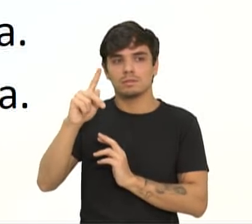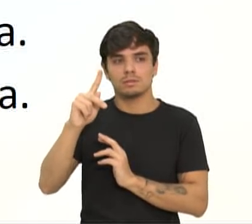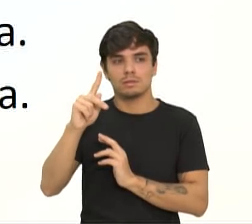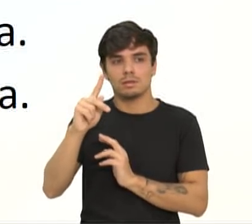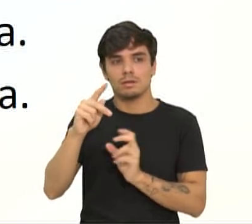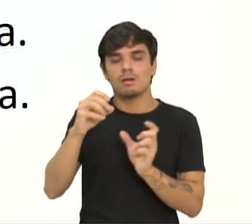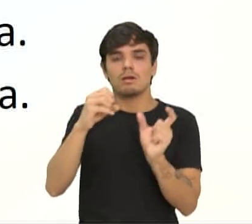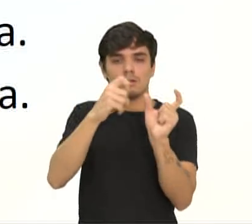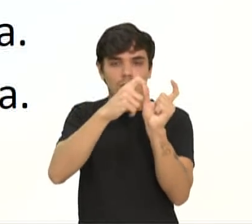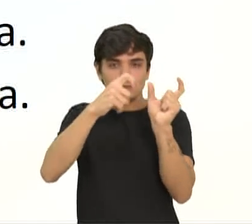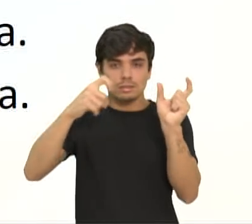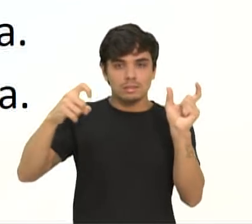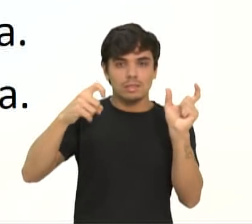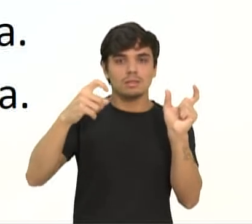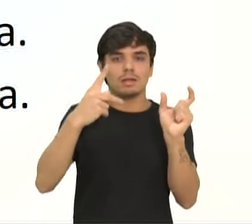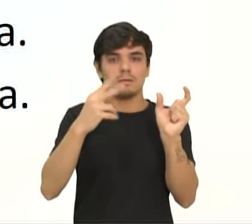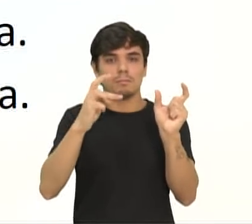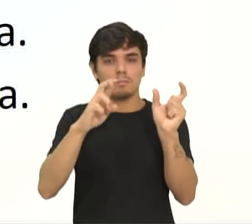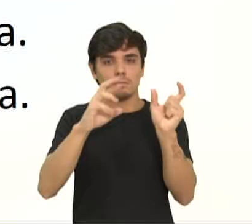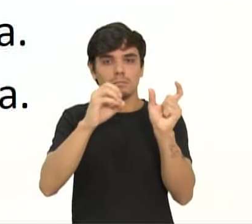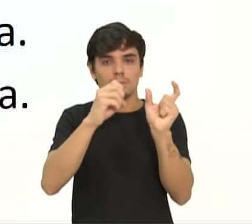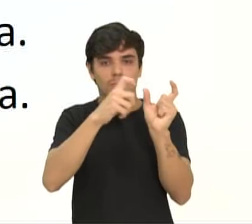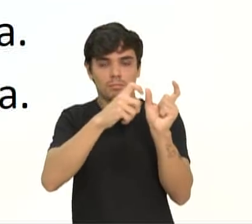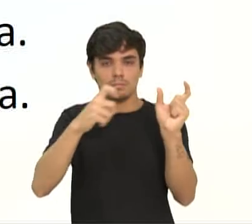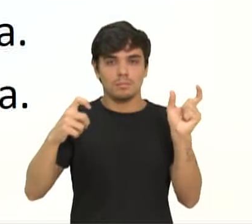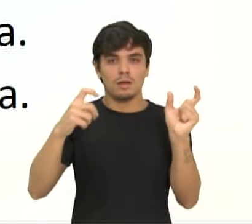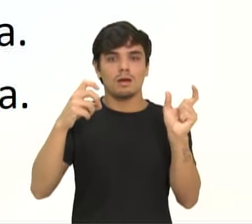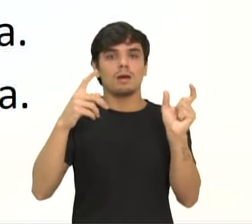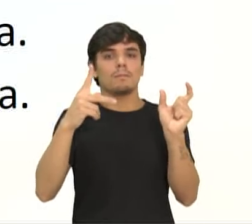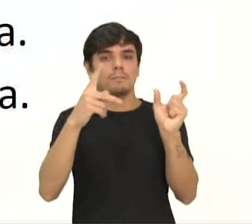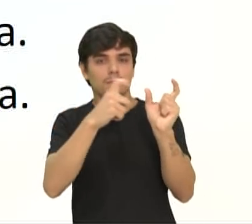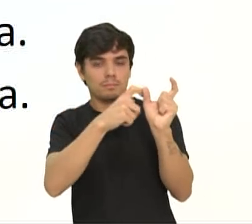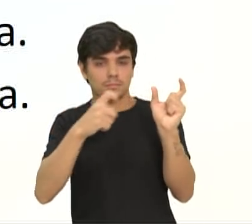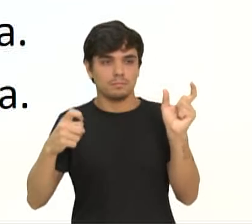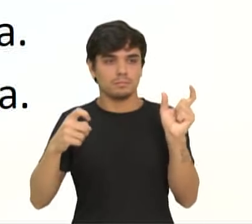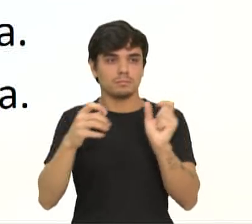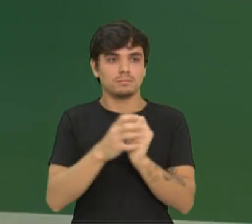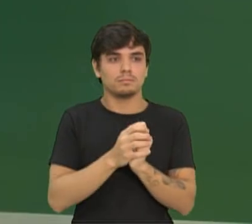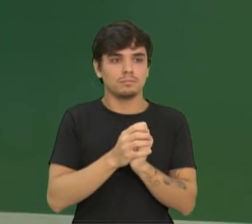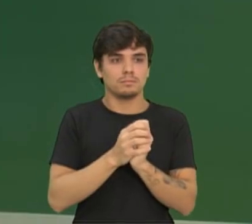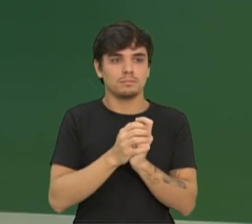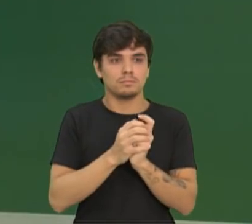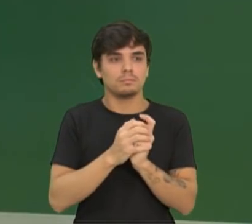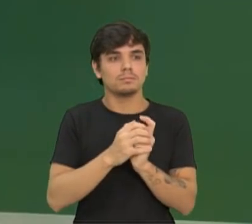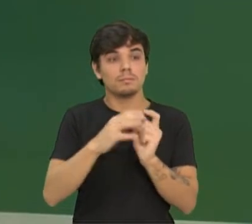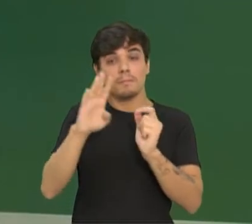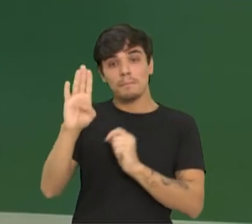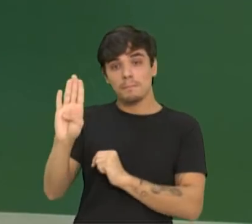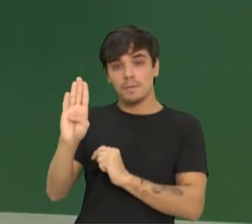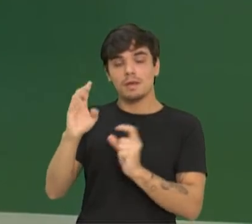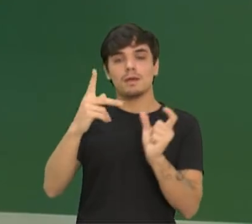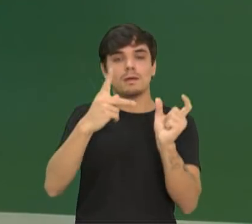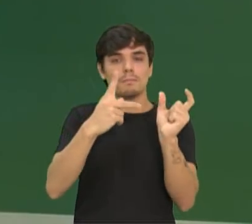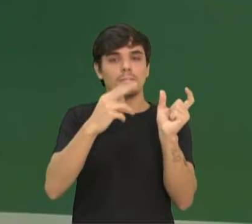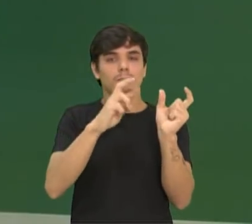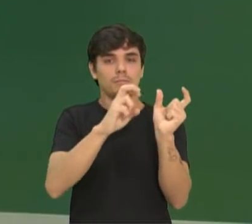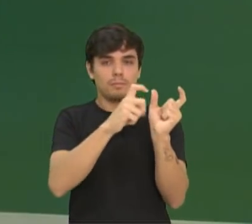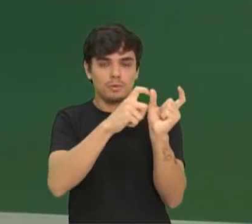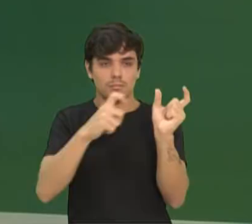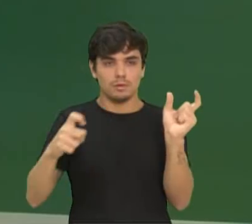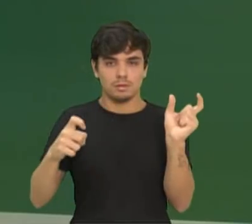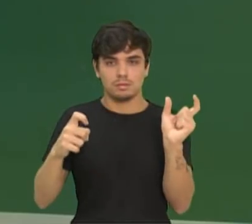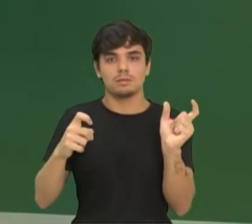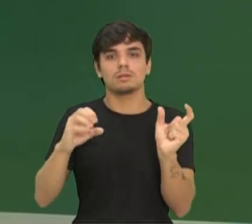proparoxítona, paroxítona. Letra B, proparoxítona, oxítona ou paroxítona. Veja comigo, nós